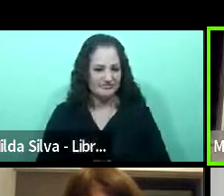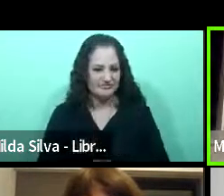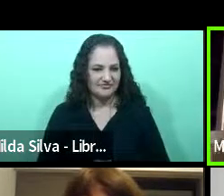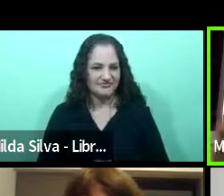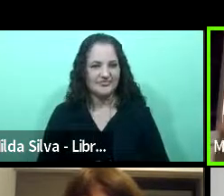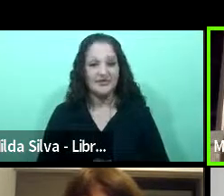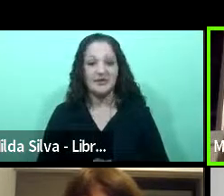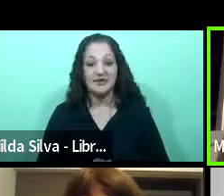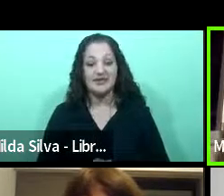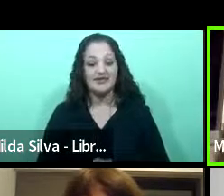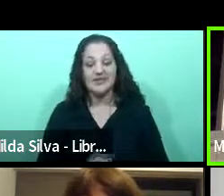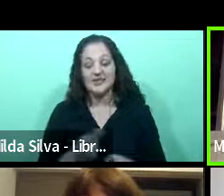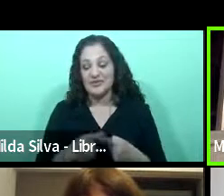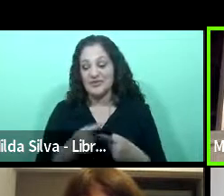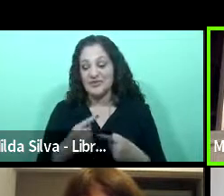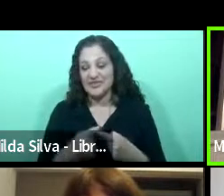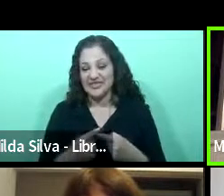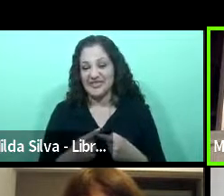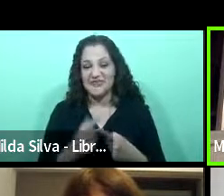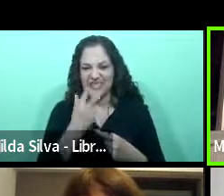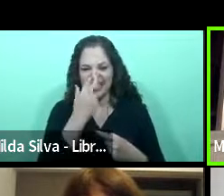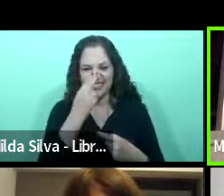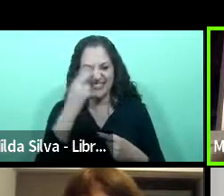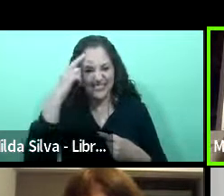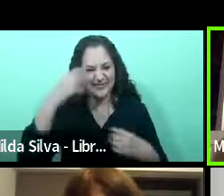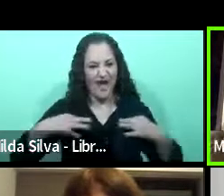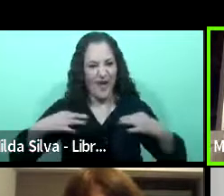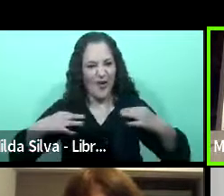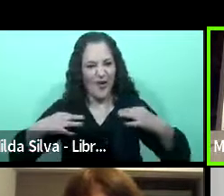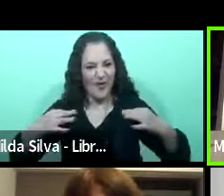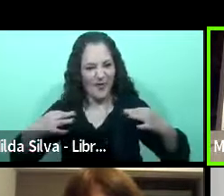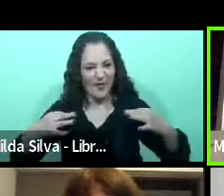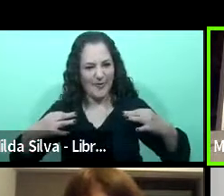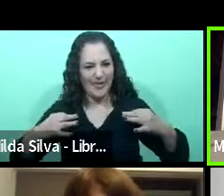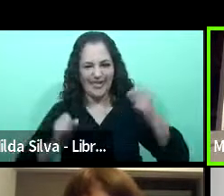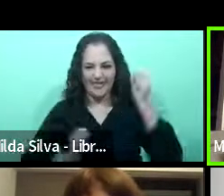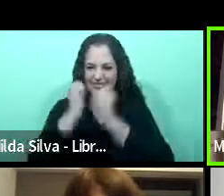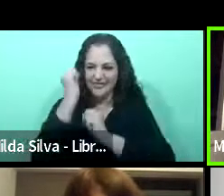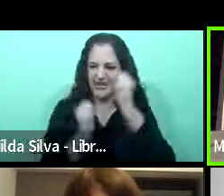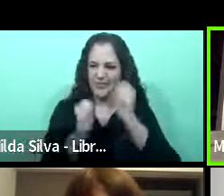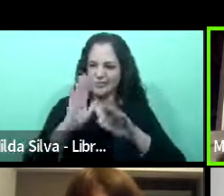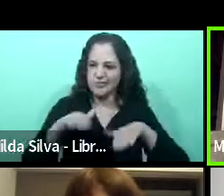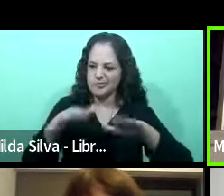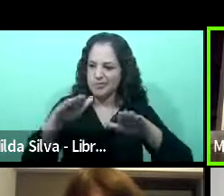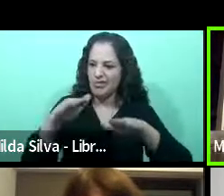Para a gente não virar a calça da fábrica, né? Que já vem furada de fábrica.